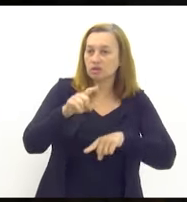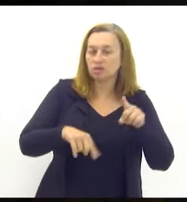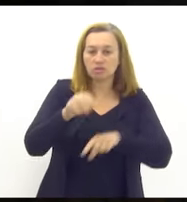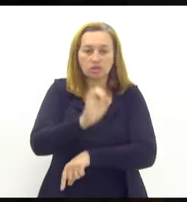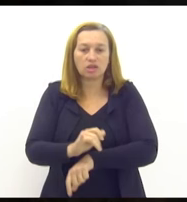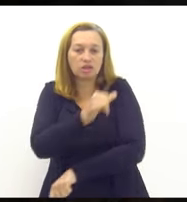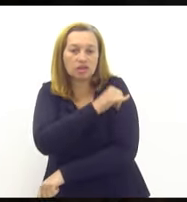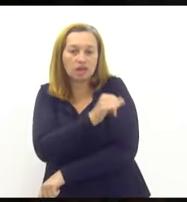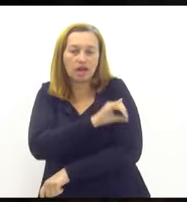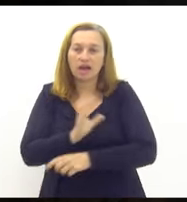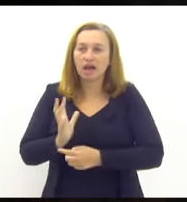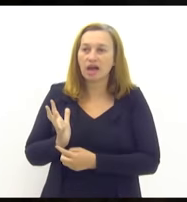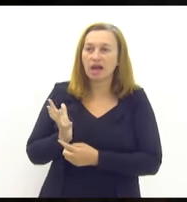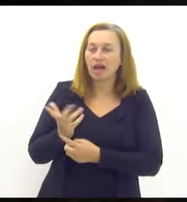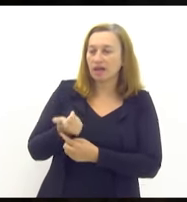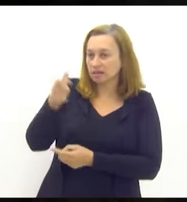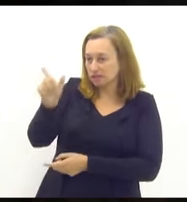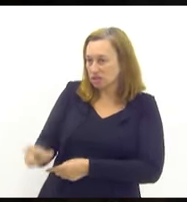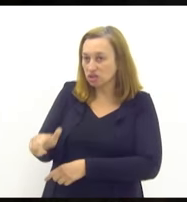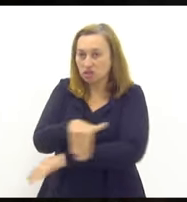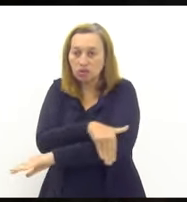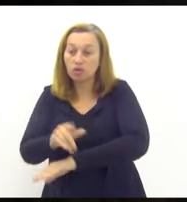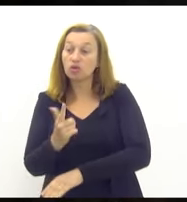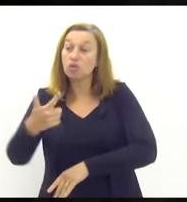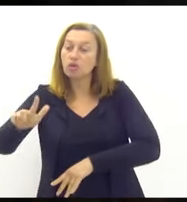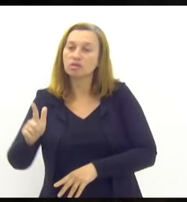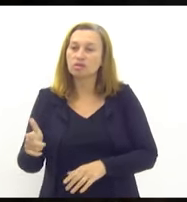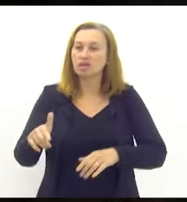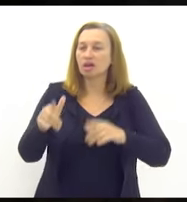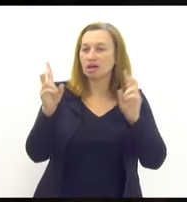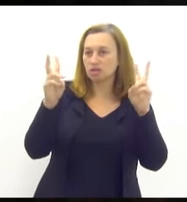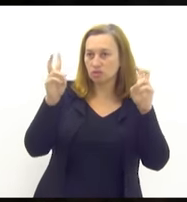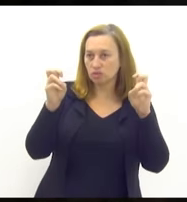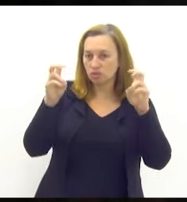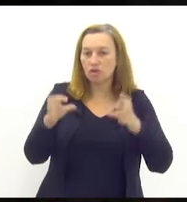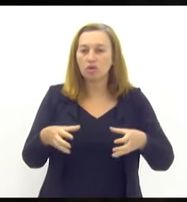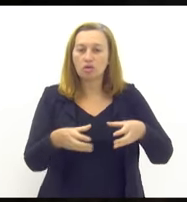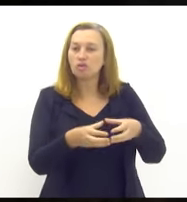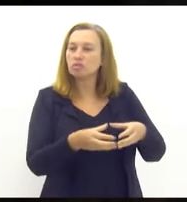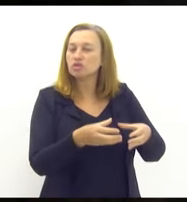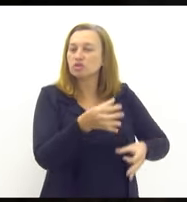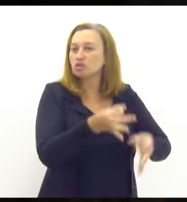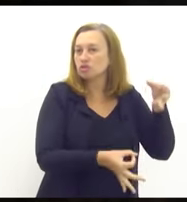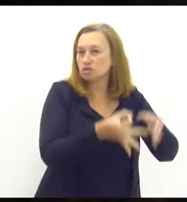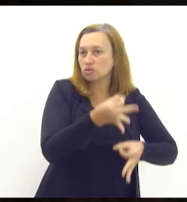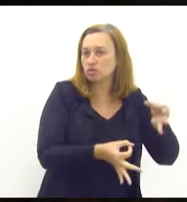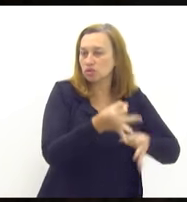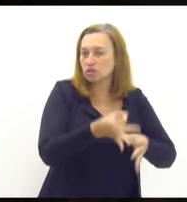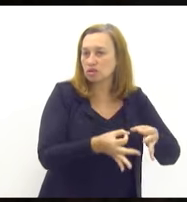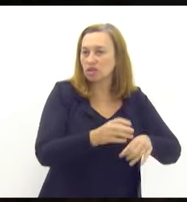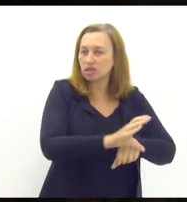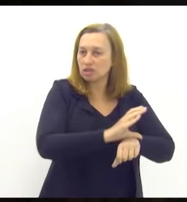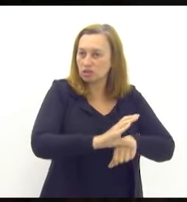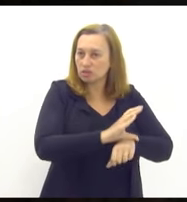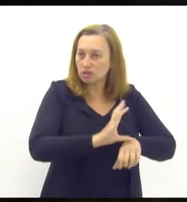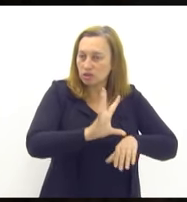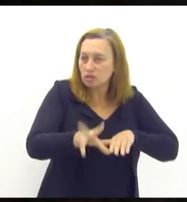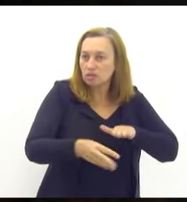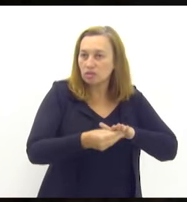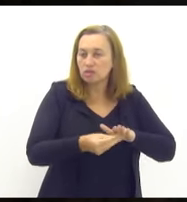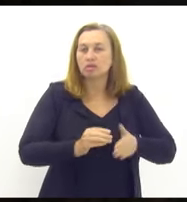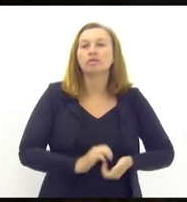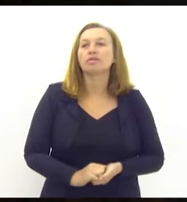artista de rua e dá outras providências pareceres das comissões Constituição e justiça pela constitucionalidade com